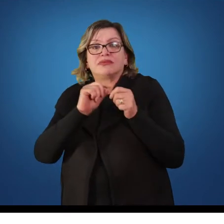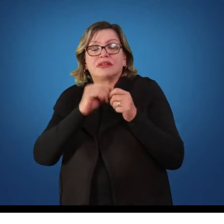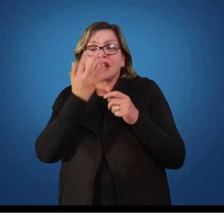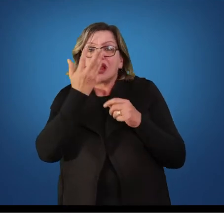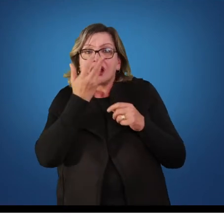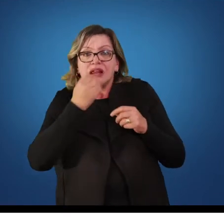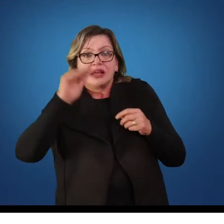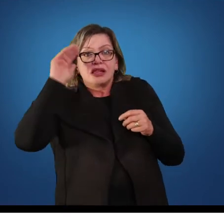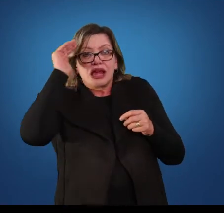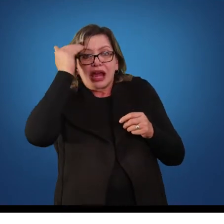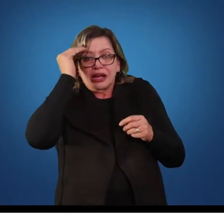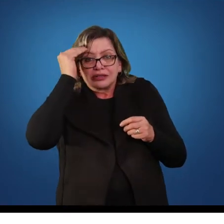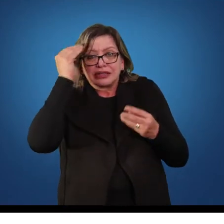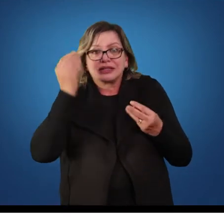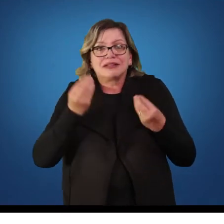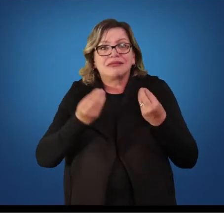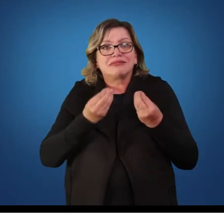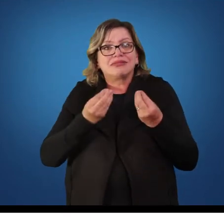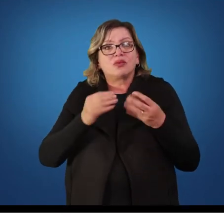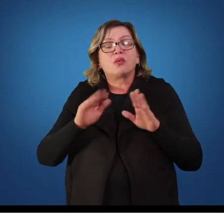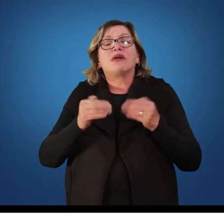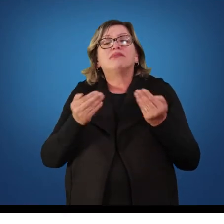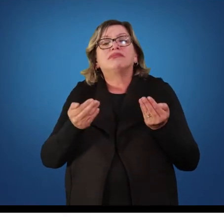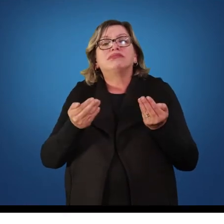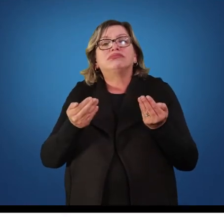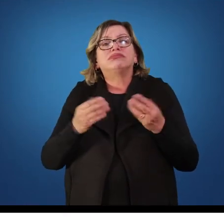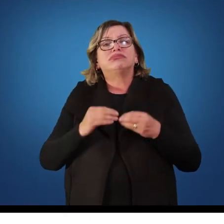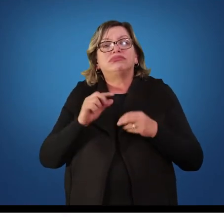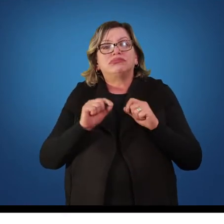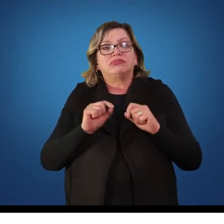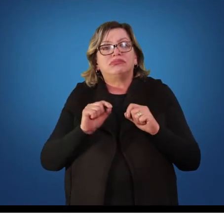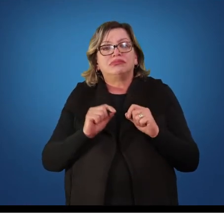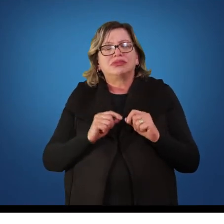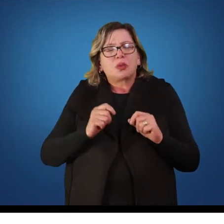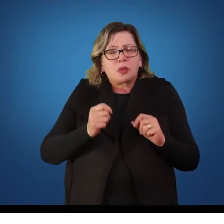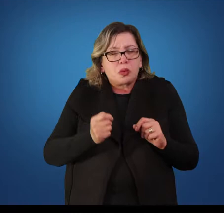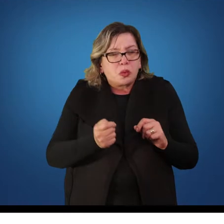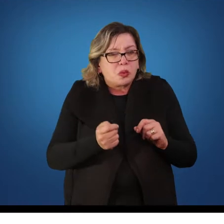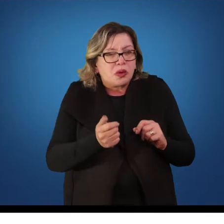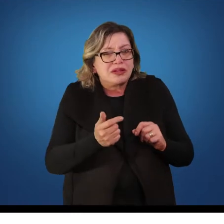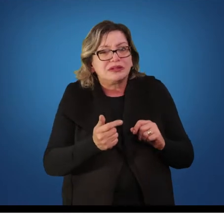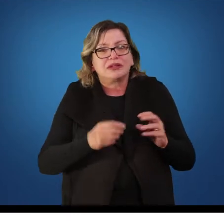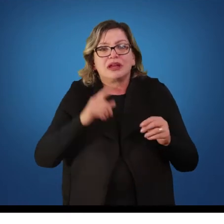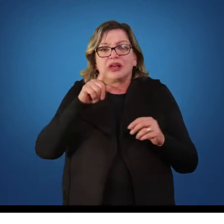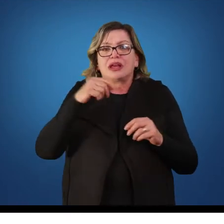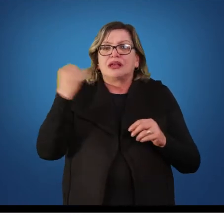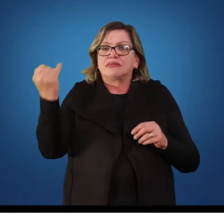para que quase sempre